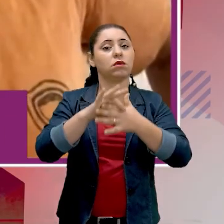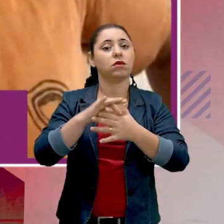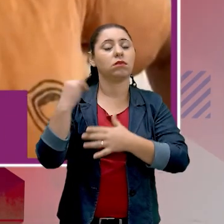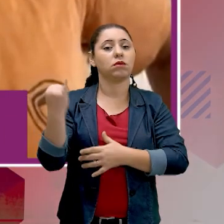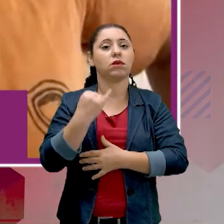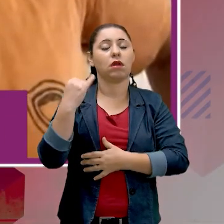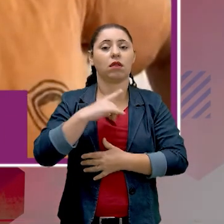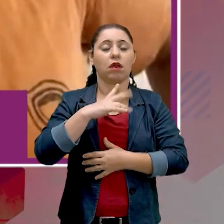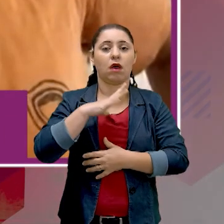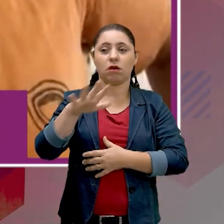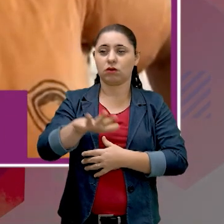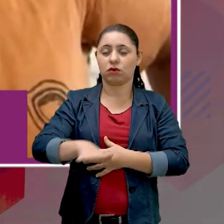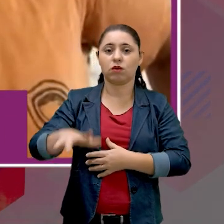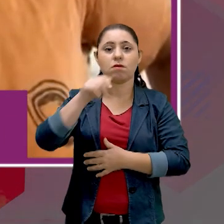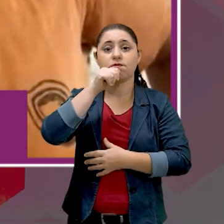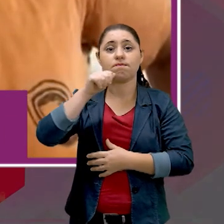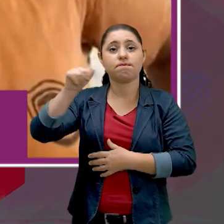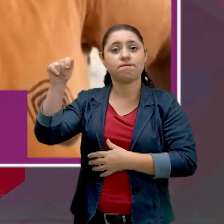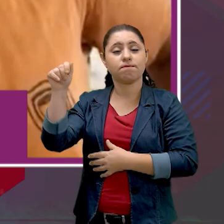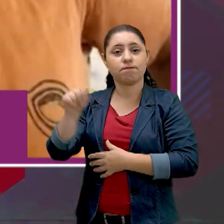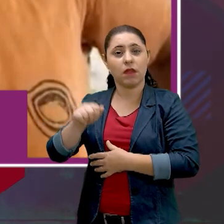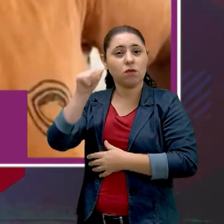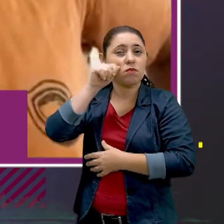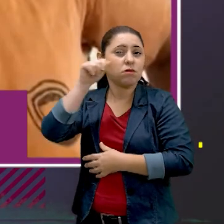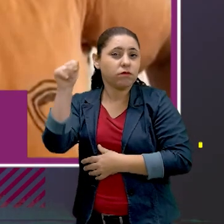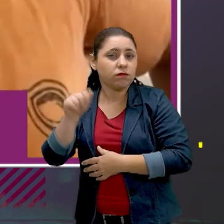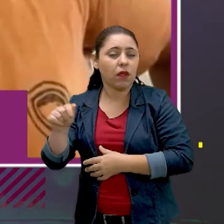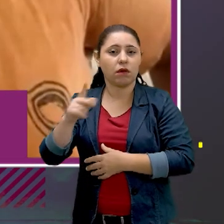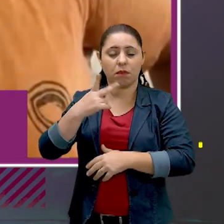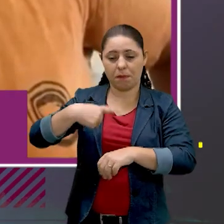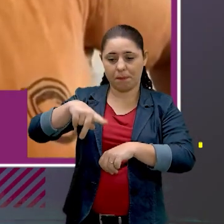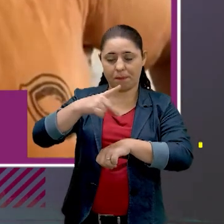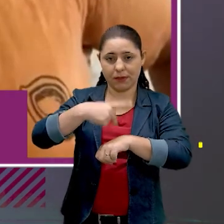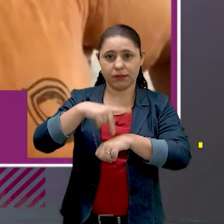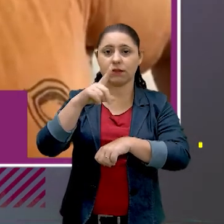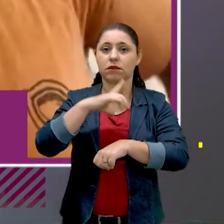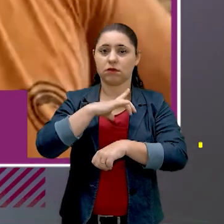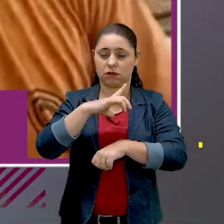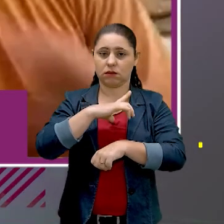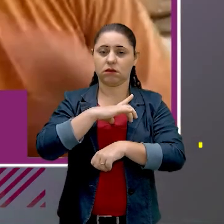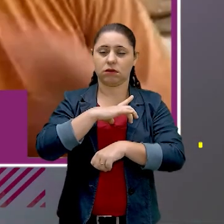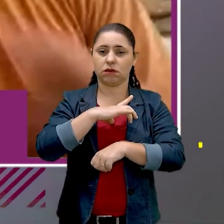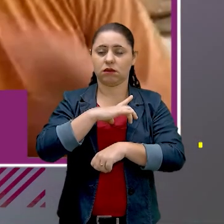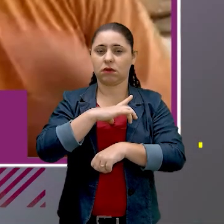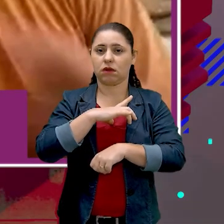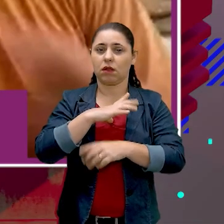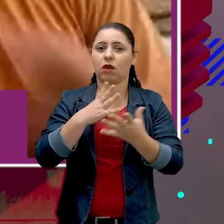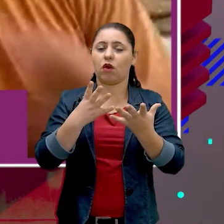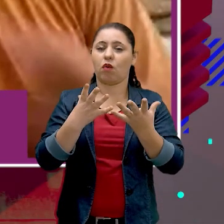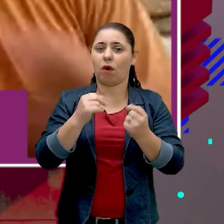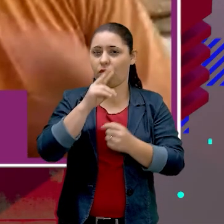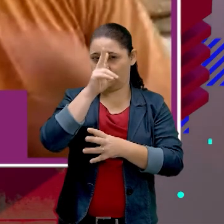uma região, a Ucrânia é um país que não podemos esquecer disso. É um país onde há